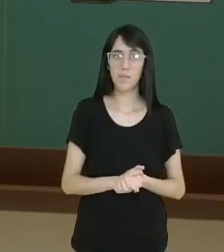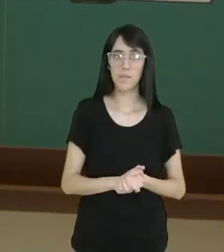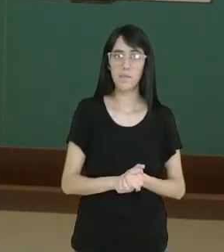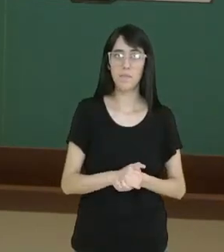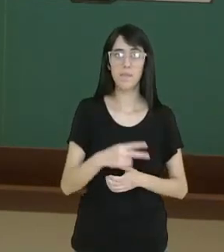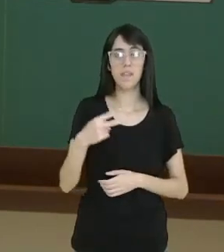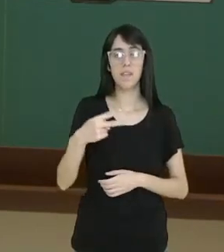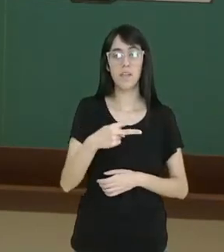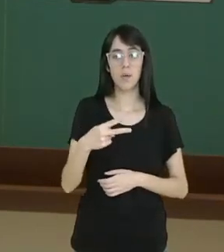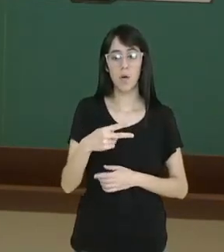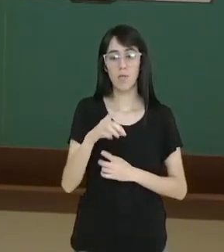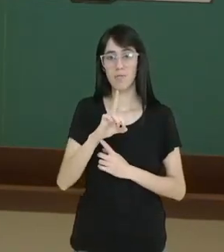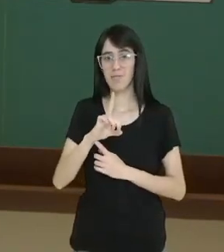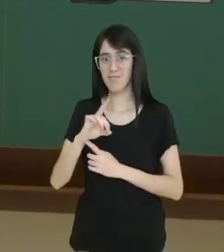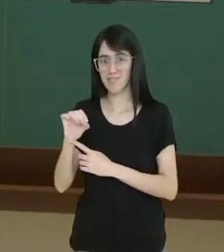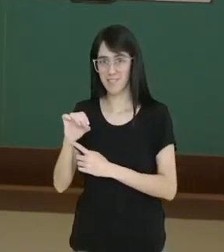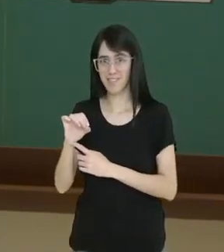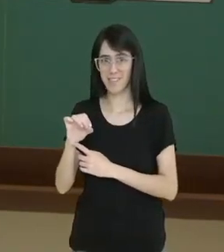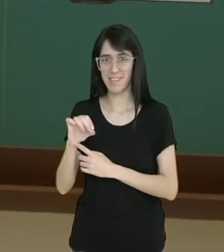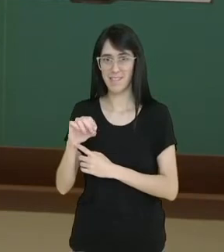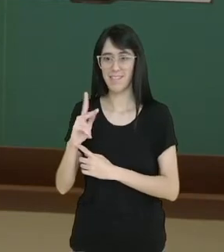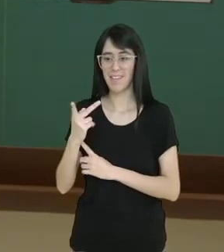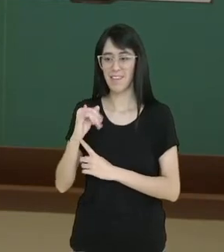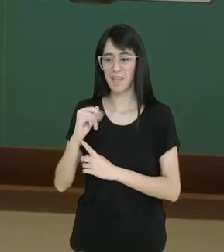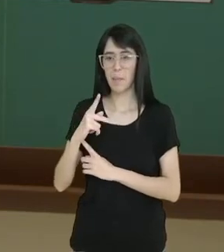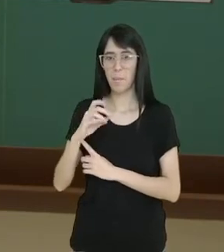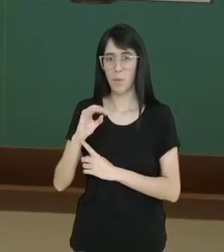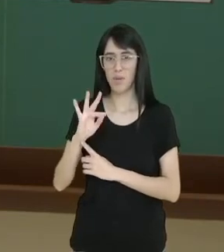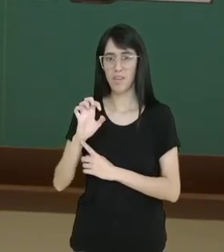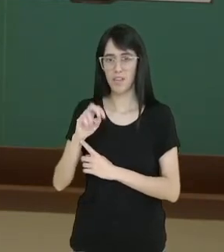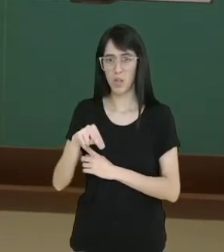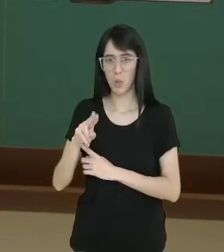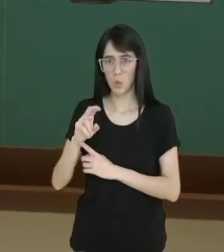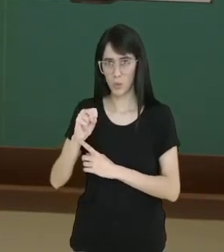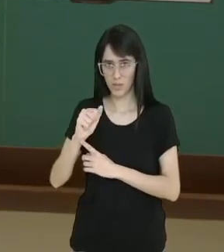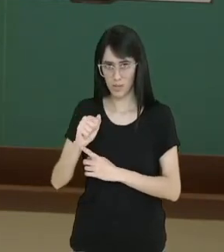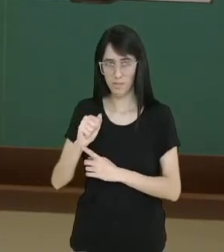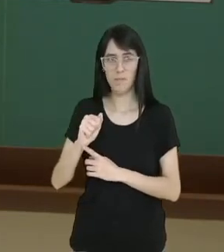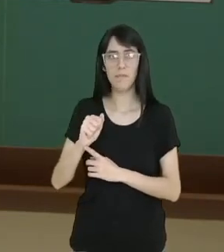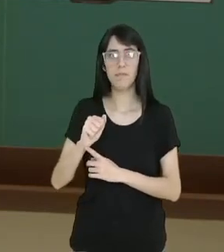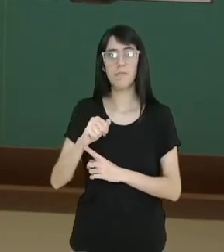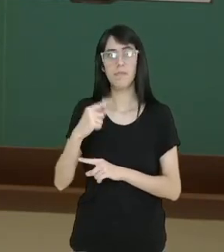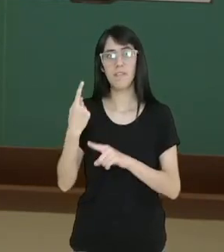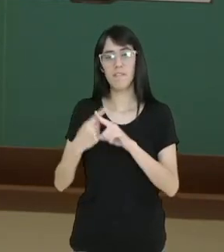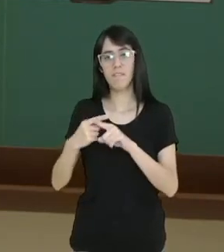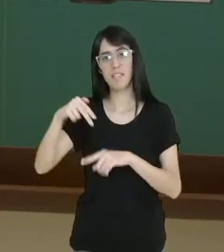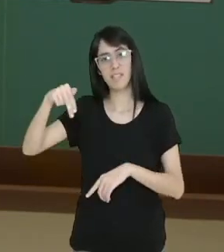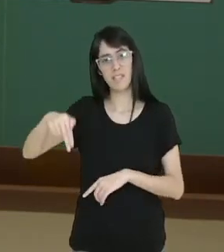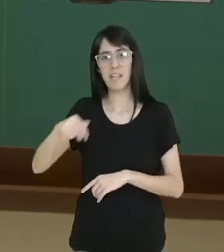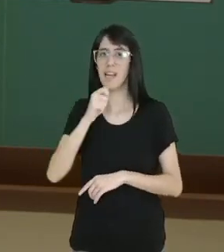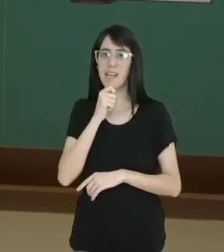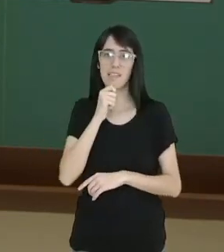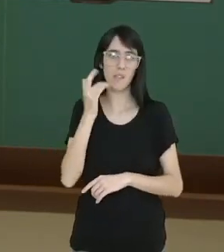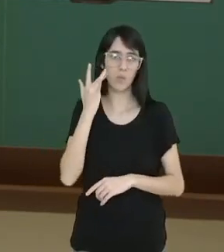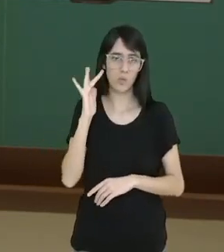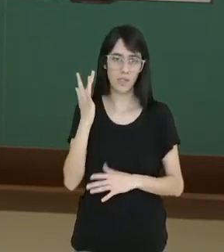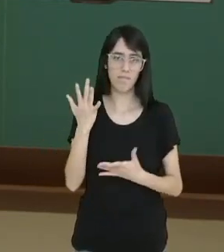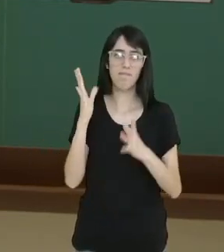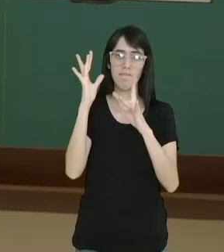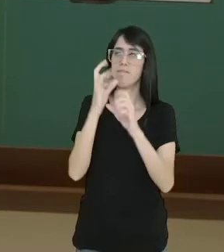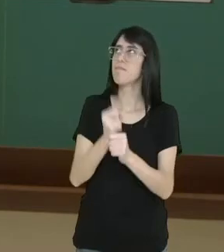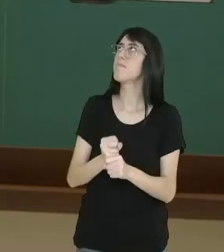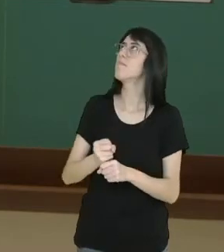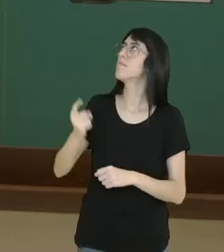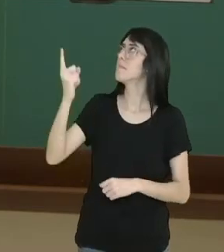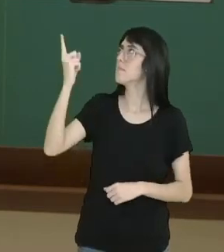hipotenusa, vezes a projeção do lado dele, N. Então, 80 ao quadrado é 6.400, 100 vezes N, esse 100 que